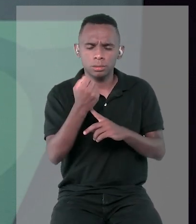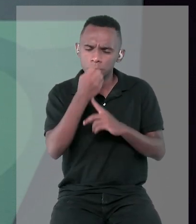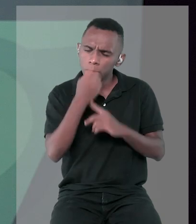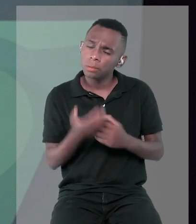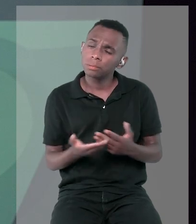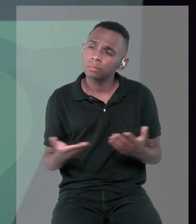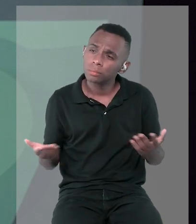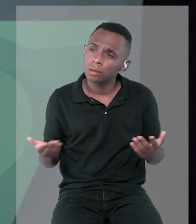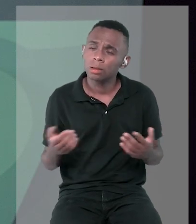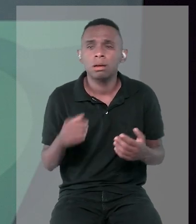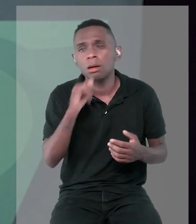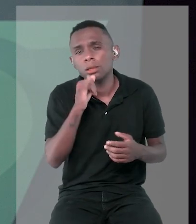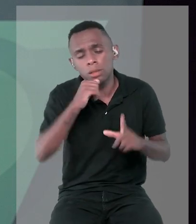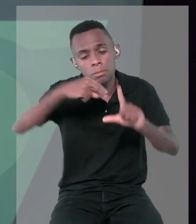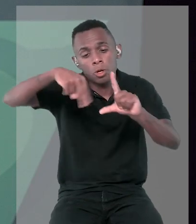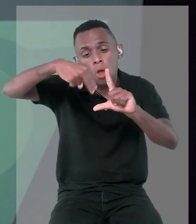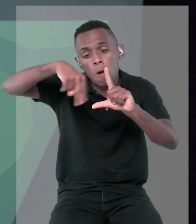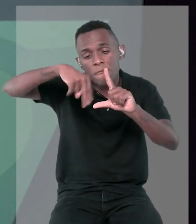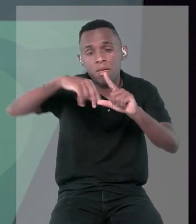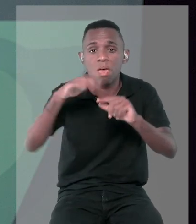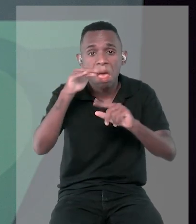assim. Quando a gente vê uma novela